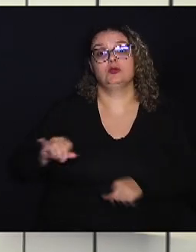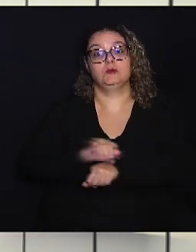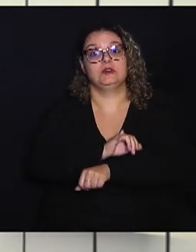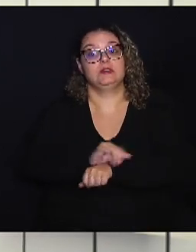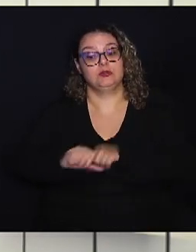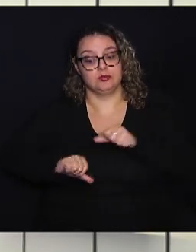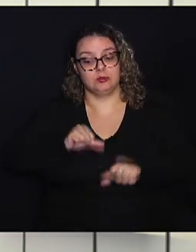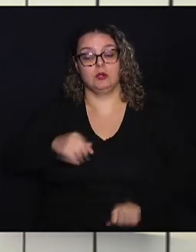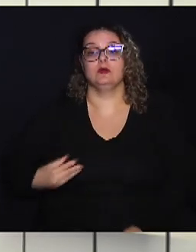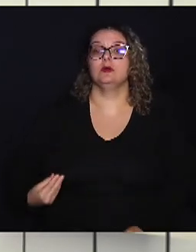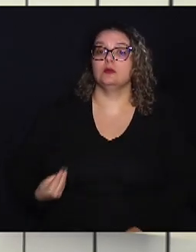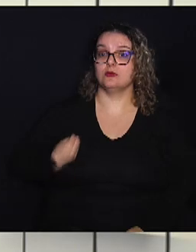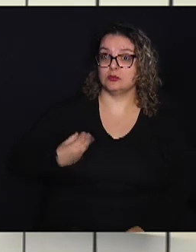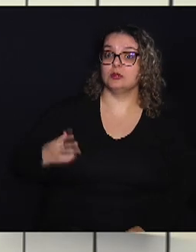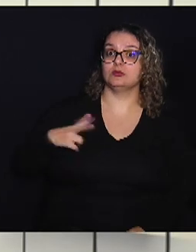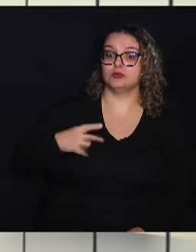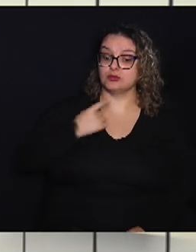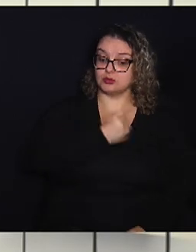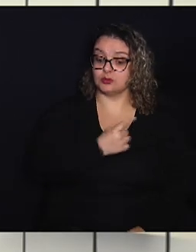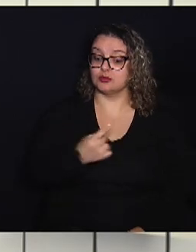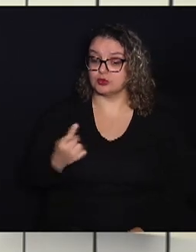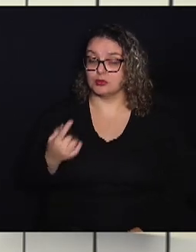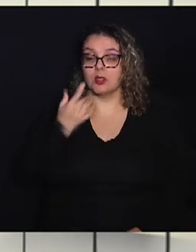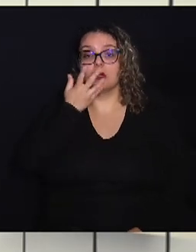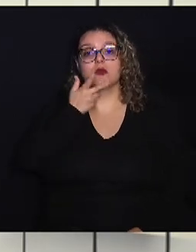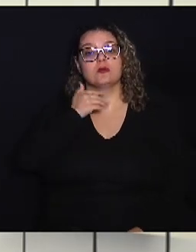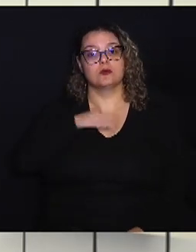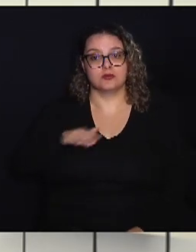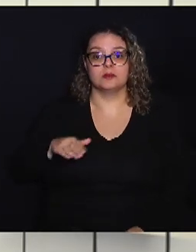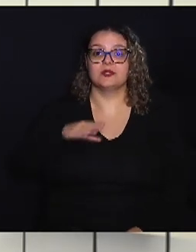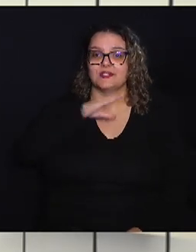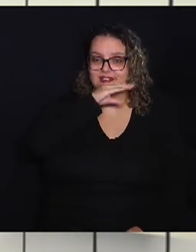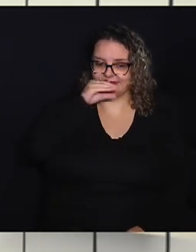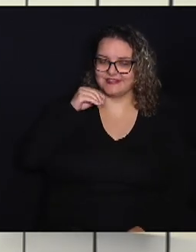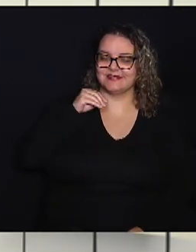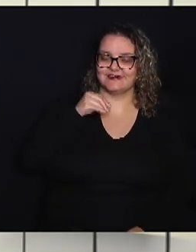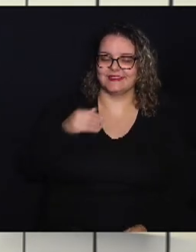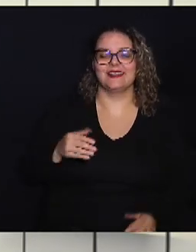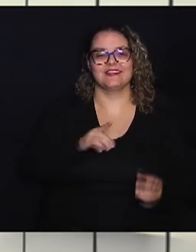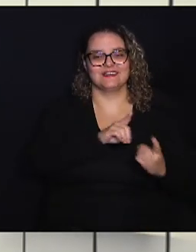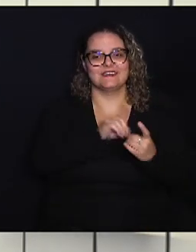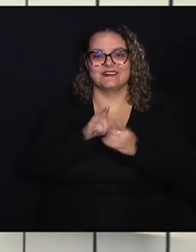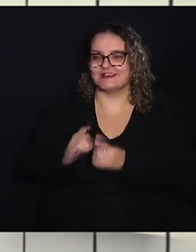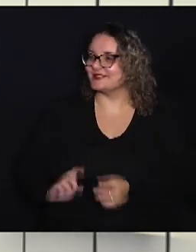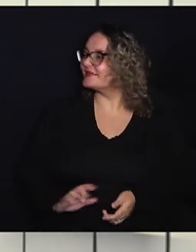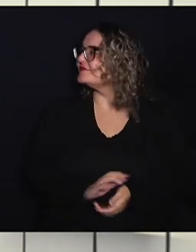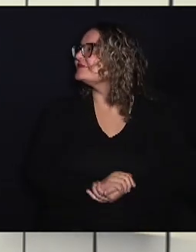transformação pessoal de cada uma das crianças e adolescentes atendidos.